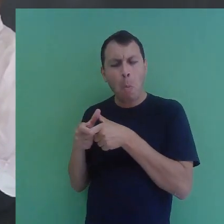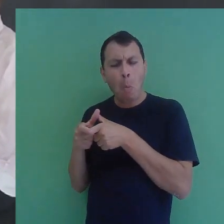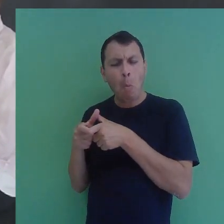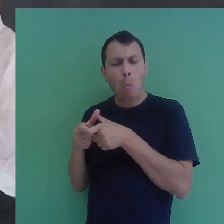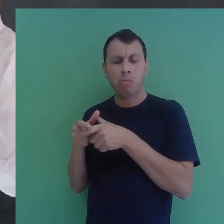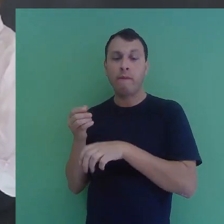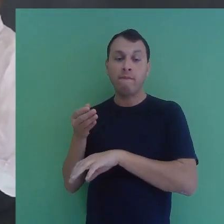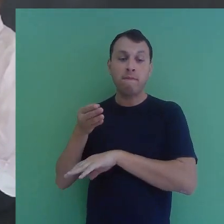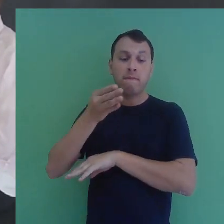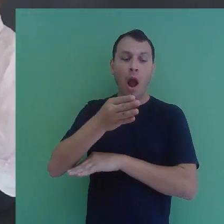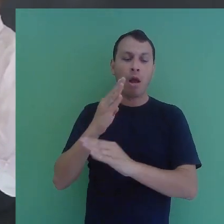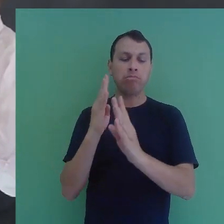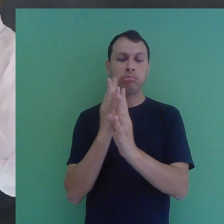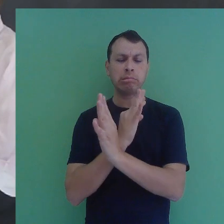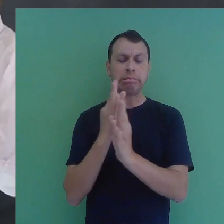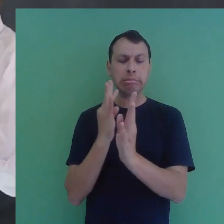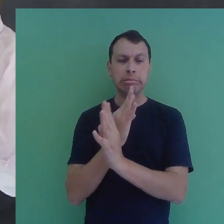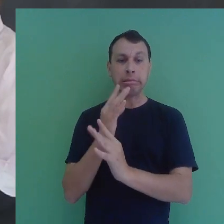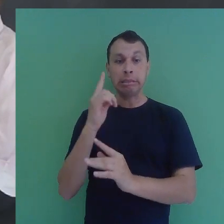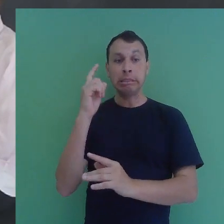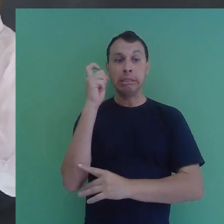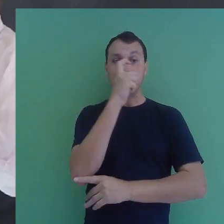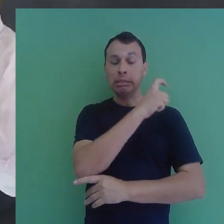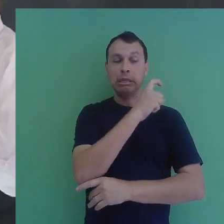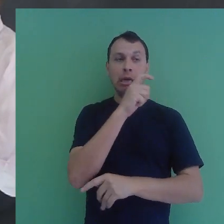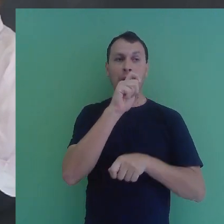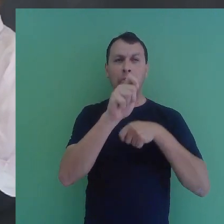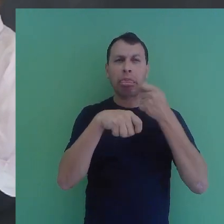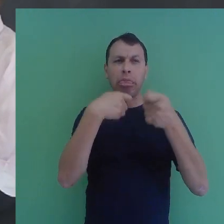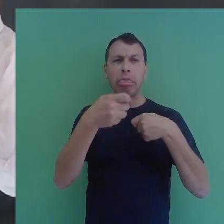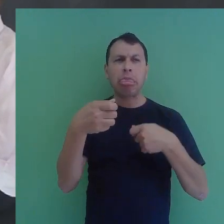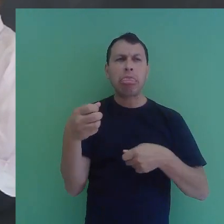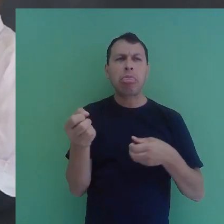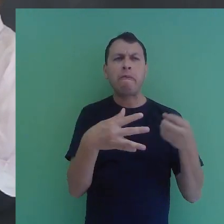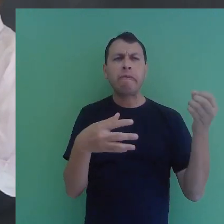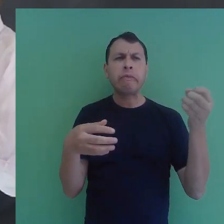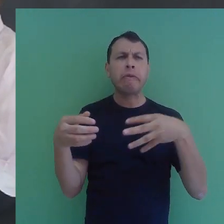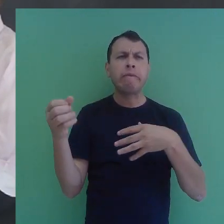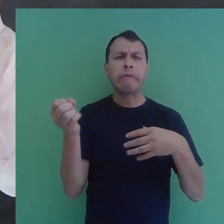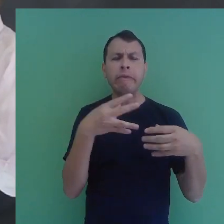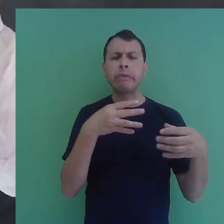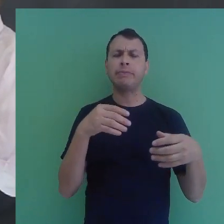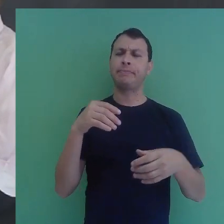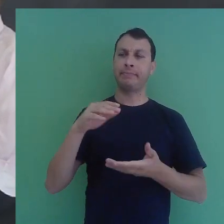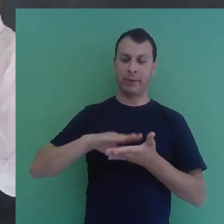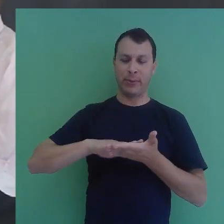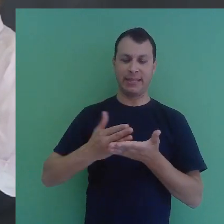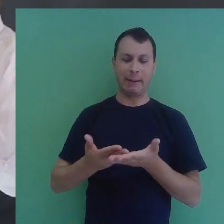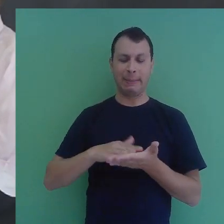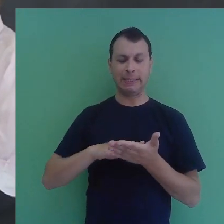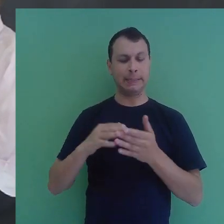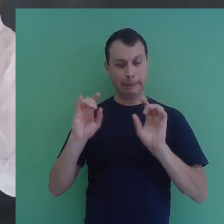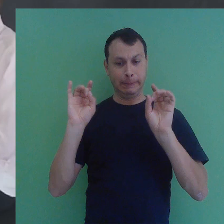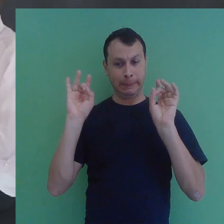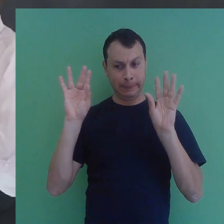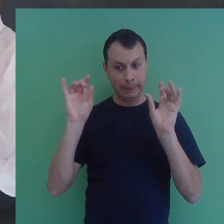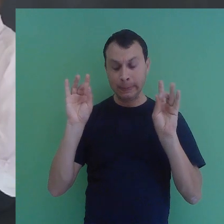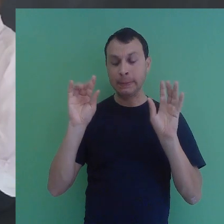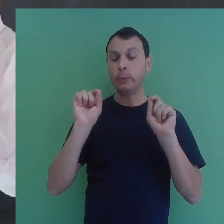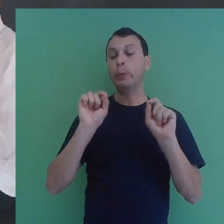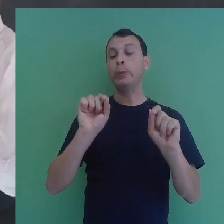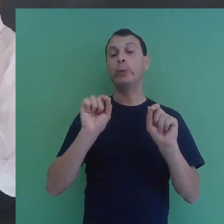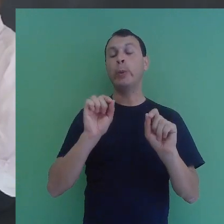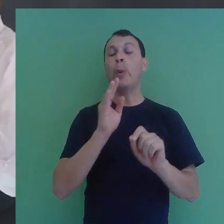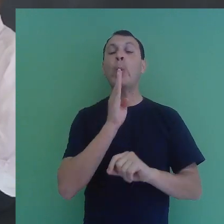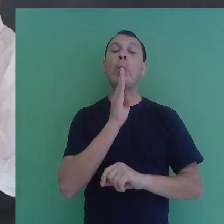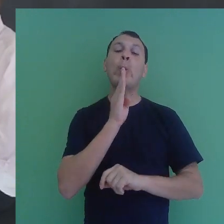e conhece surdos de outras localidades. O intérprete que se especializa, ele precisa conhecer